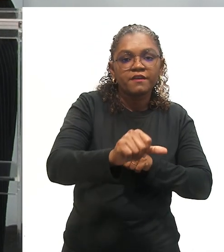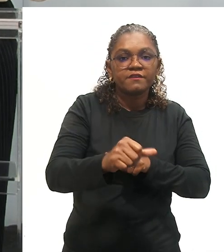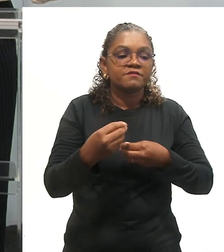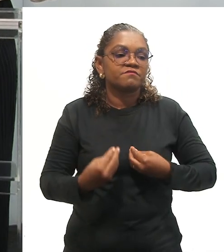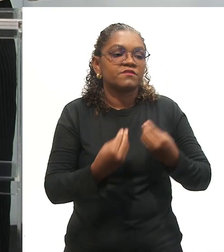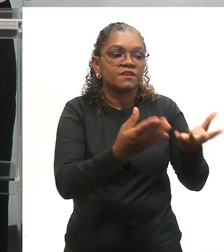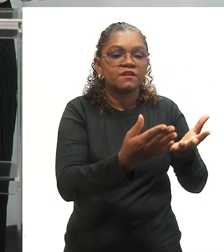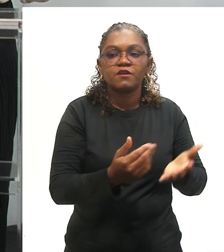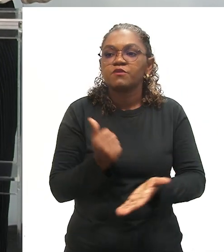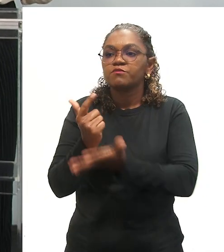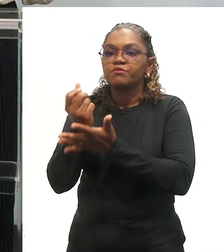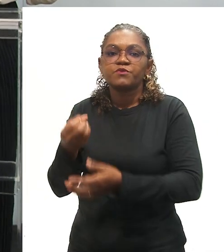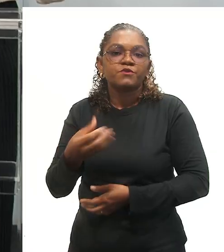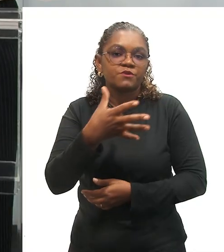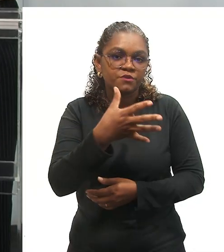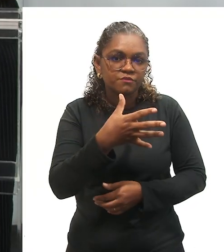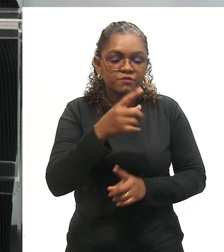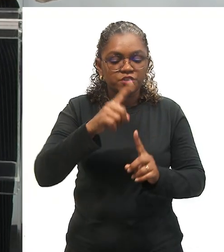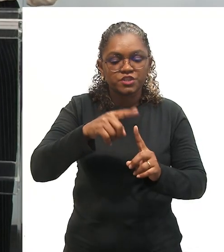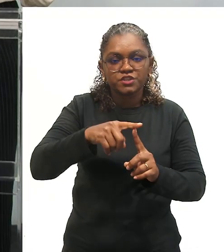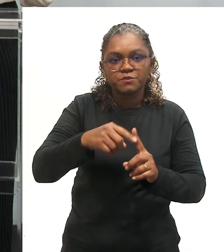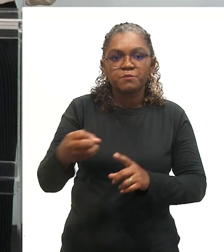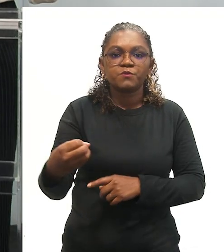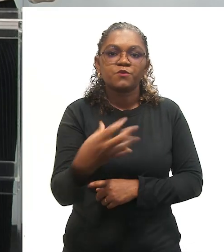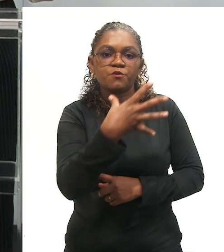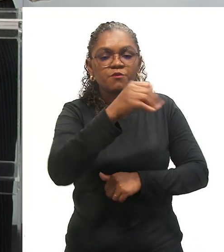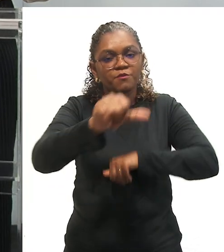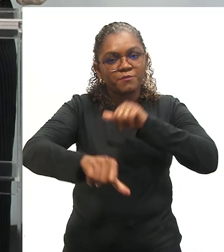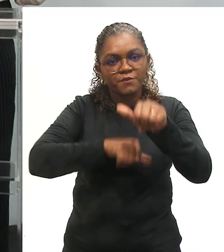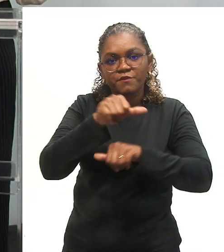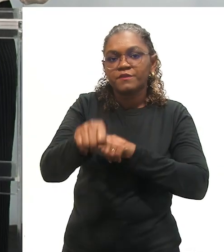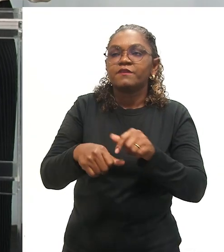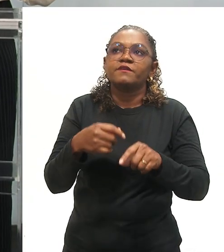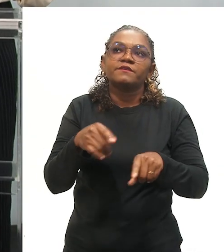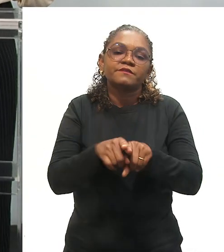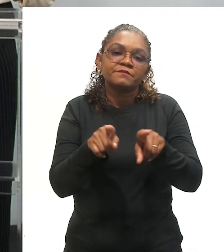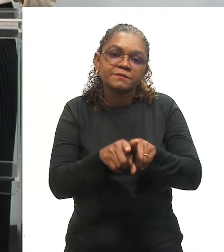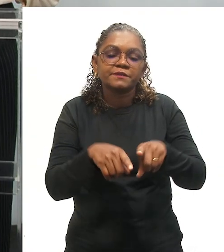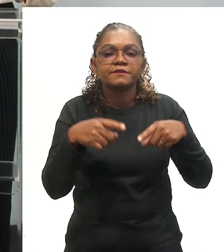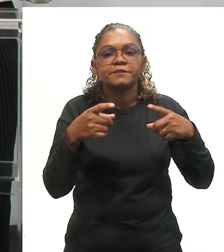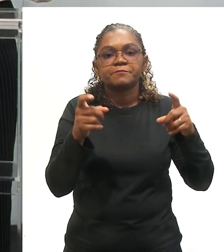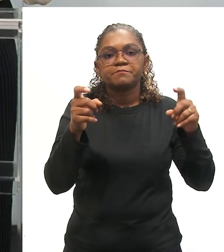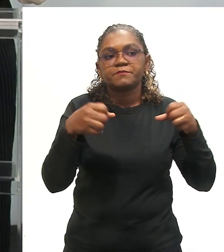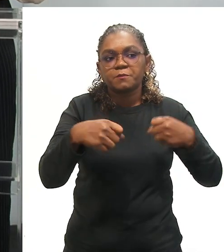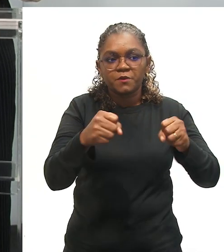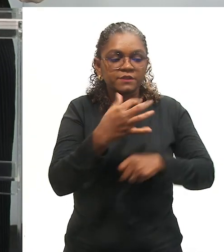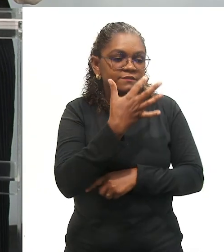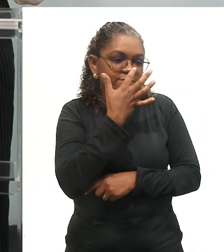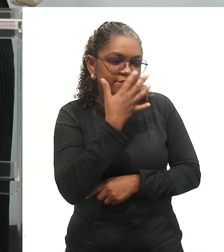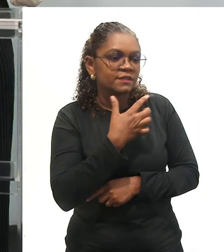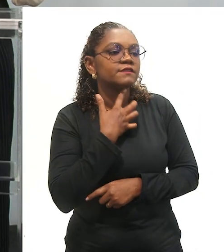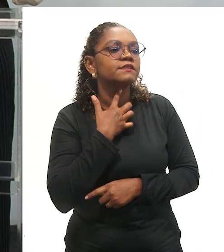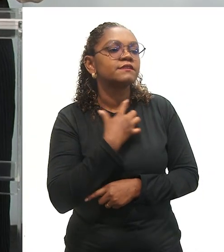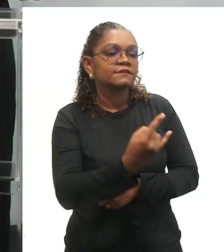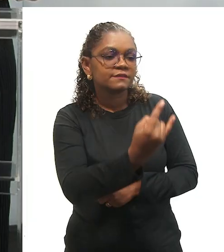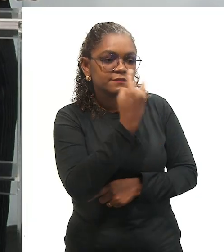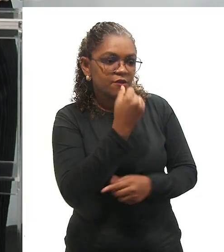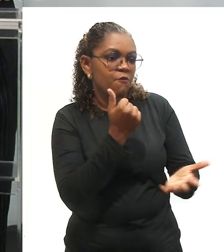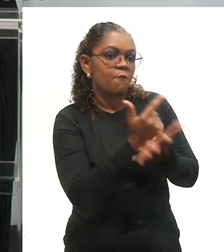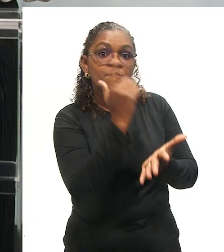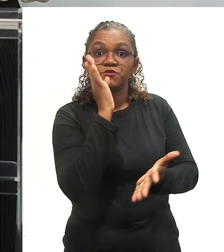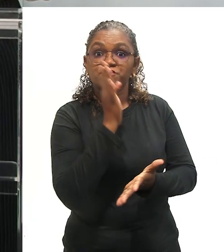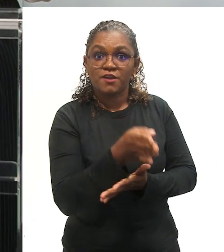vai querer trocar por um modelo melhor. O dia que você tiver o carro, a moto que você cobiça hoje, você vai automaticamente pensar, quando